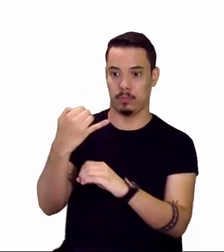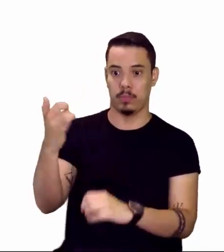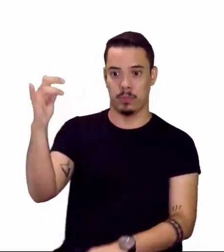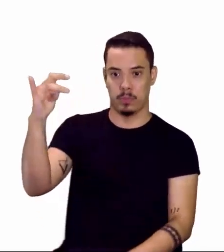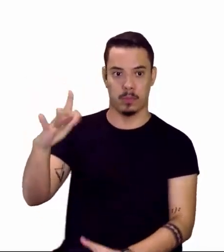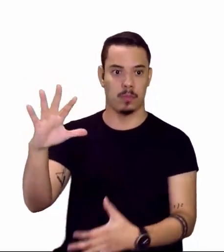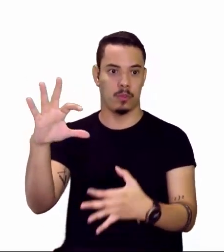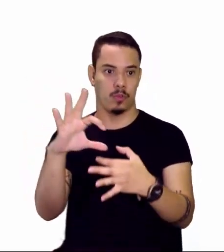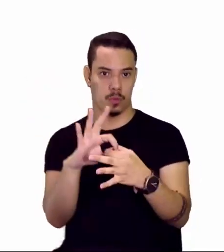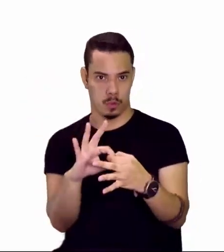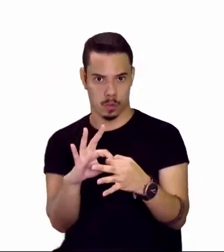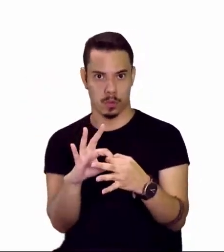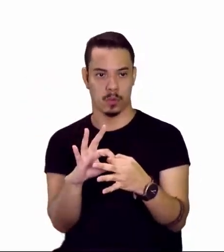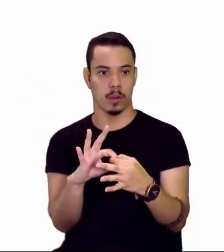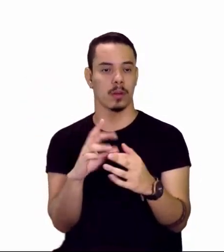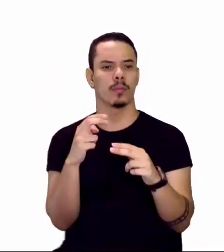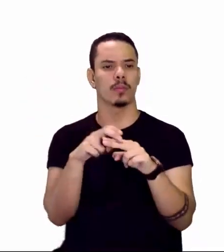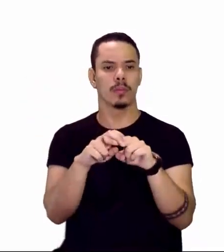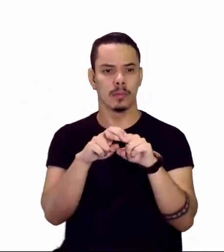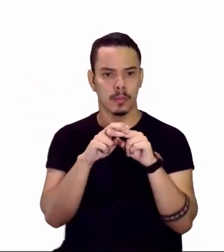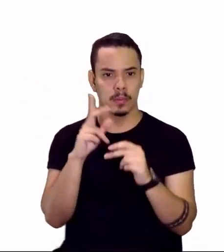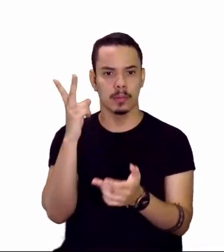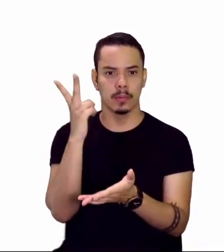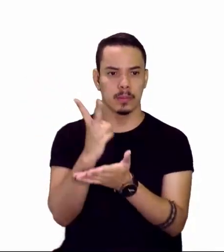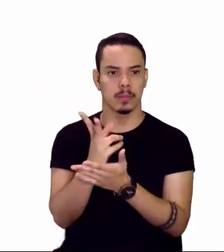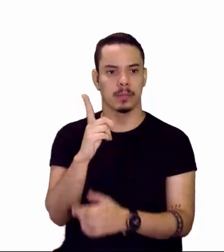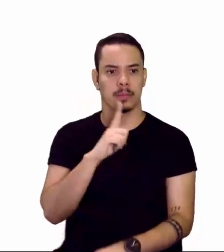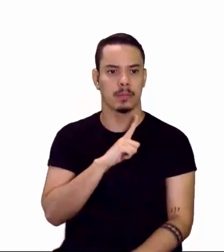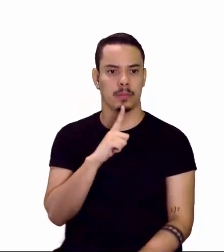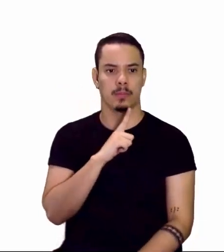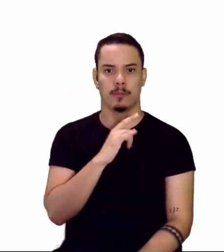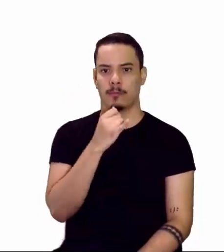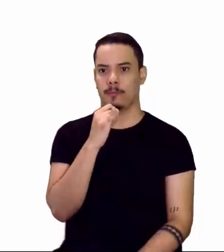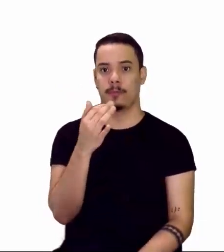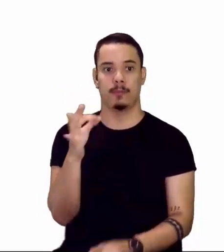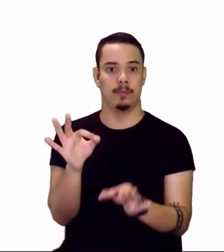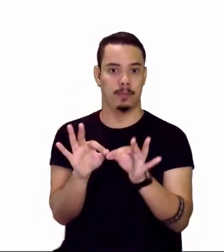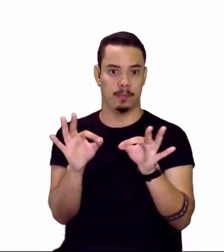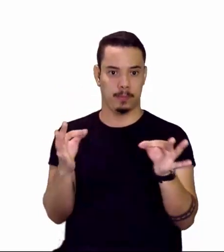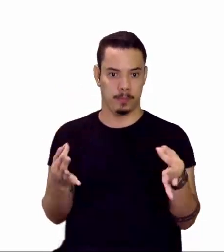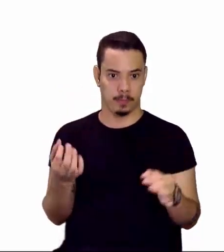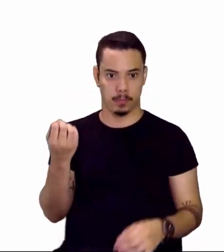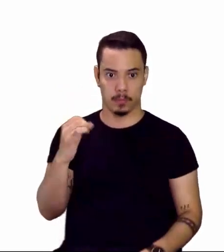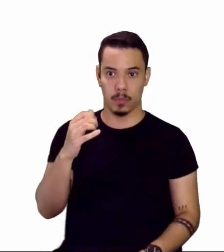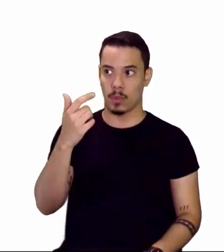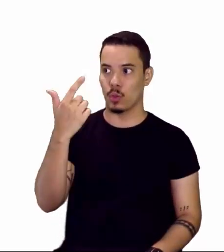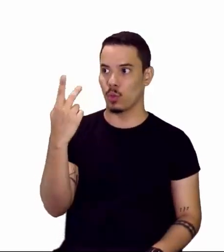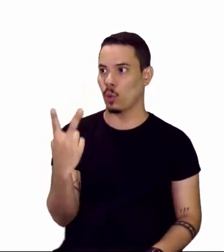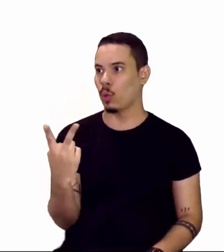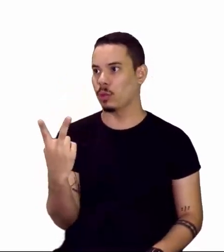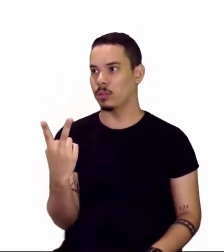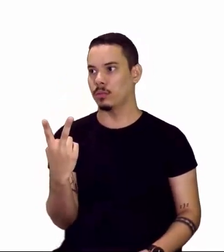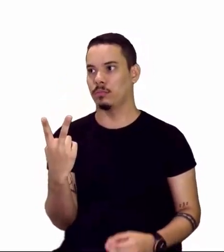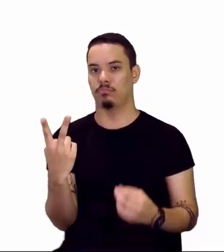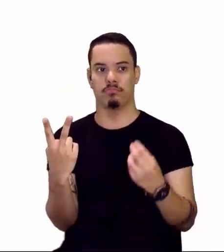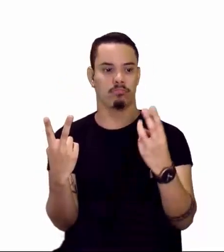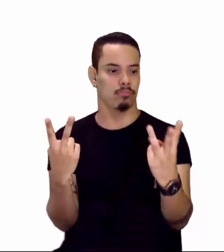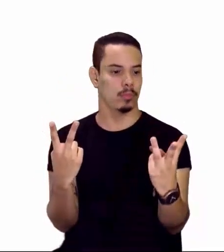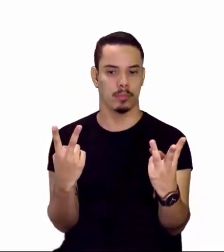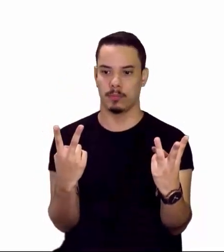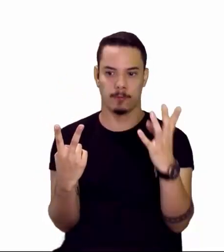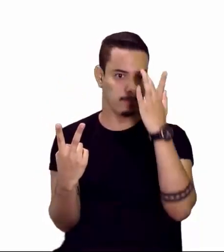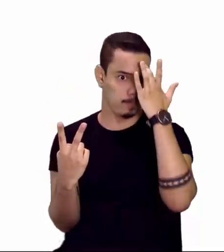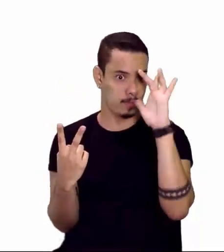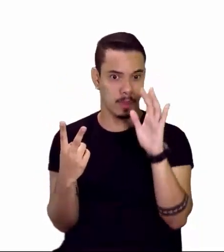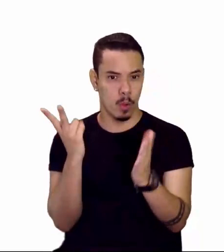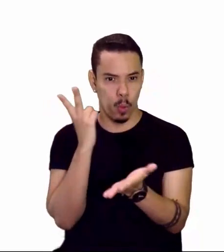ó. Então, você tem uma ligação simples. Se você tiver 2 elétrons de um átomo, nunca você vai ter 2 com